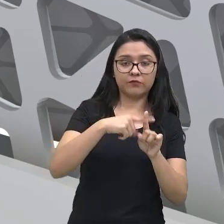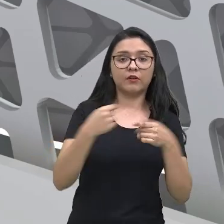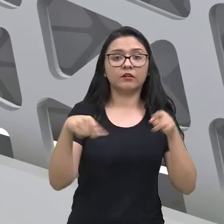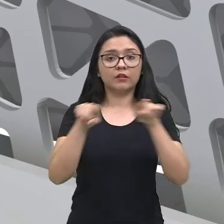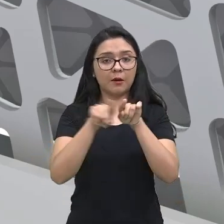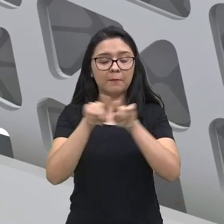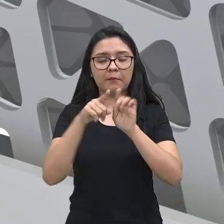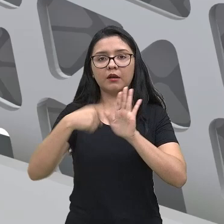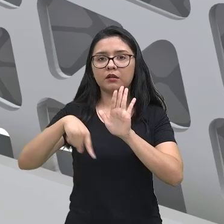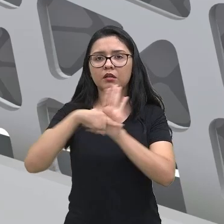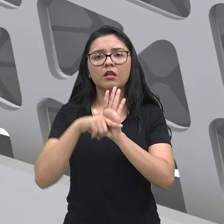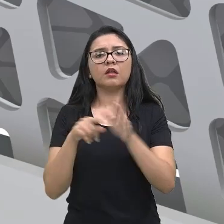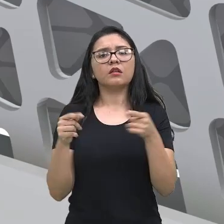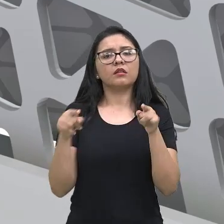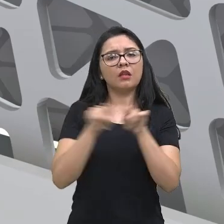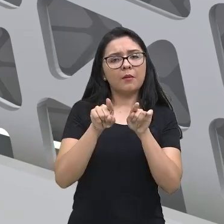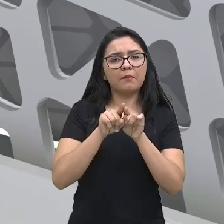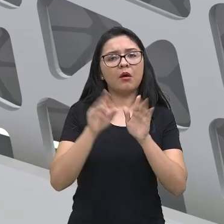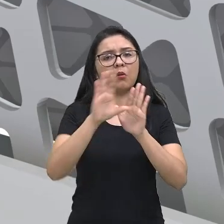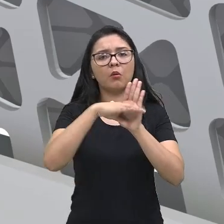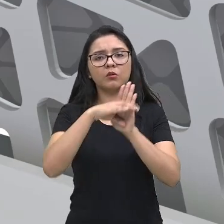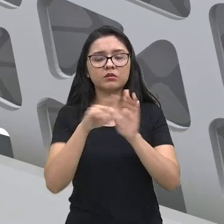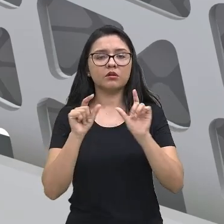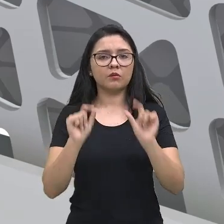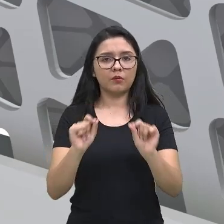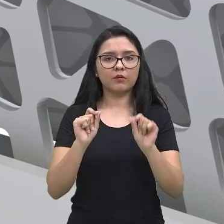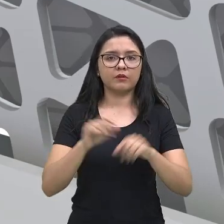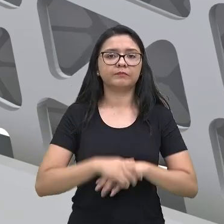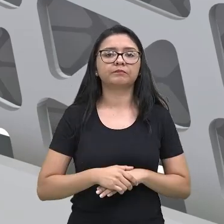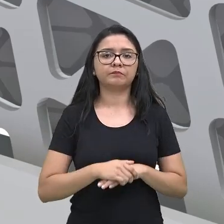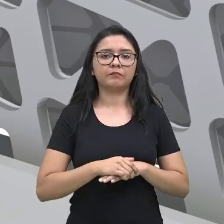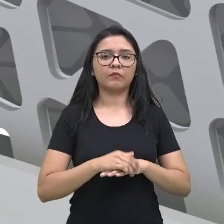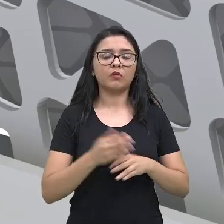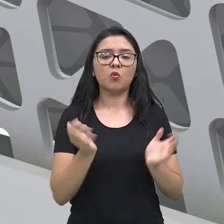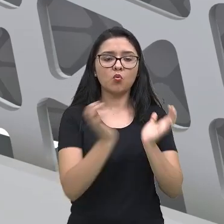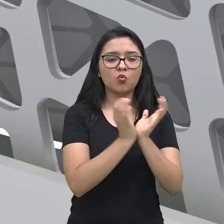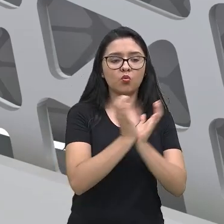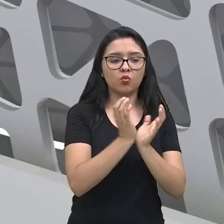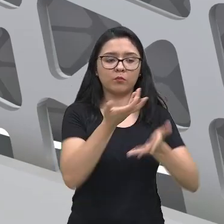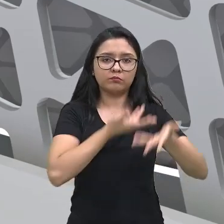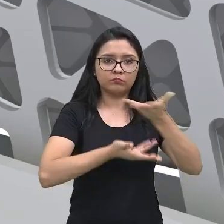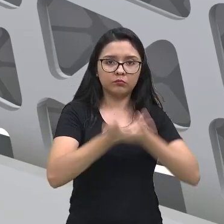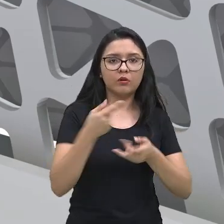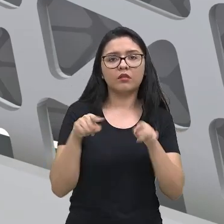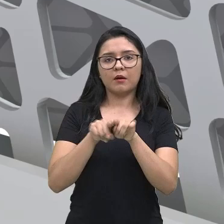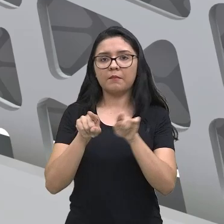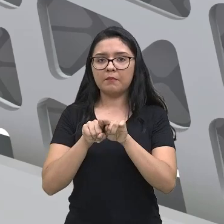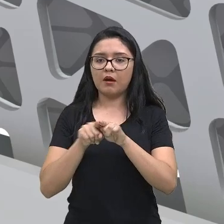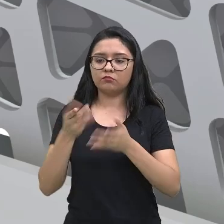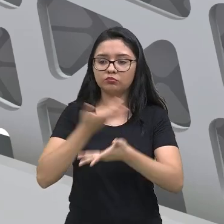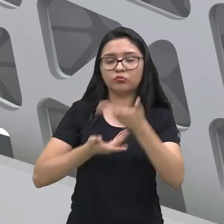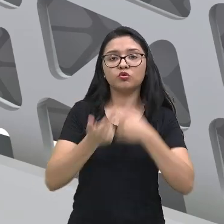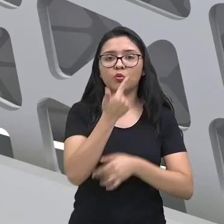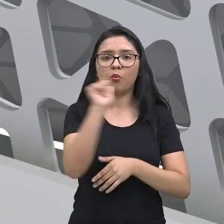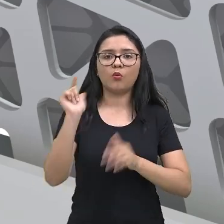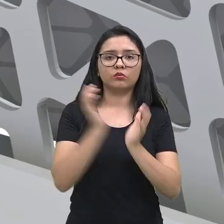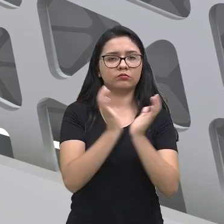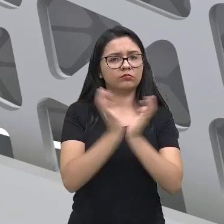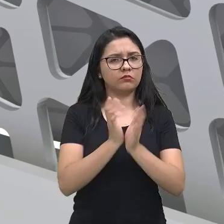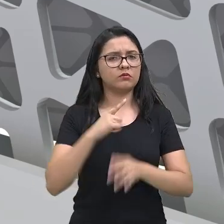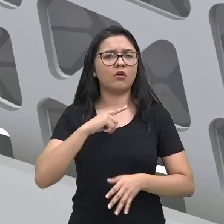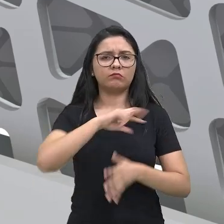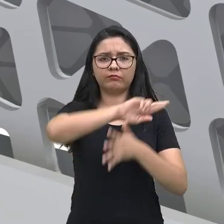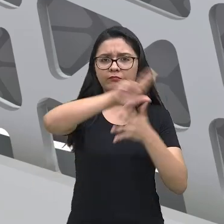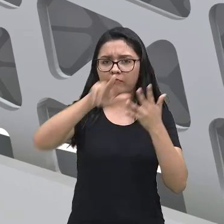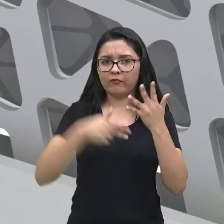gente também pode conceituar entre intraespecífica e interespecífica. Então, observa que são vários